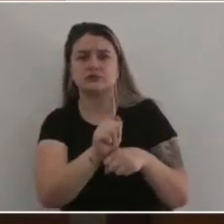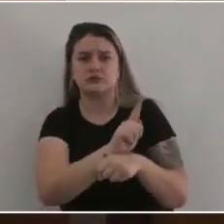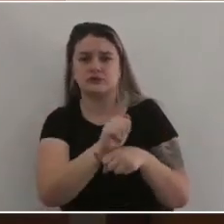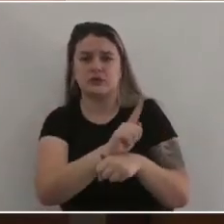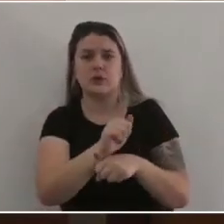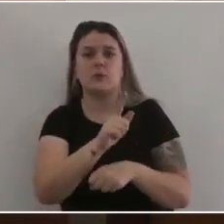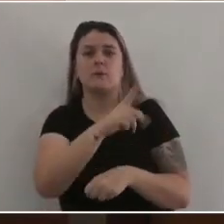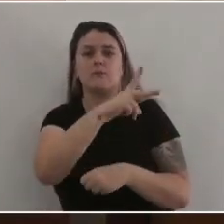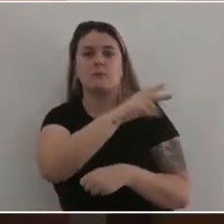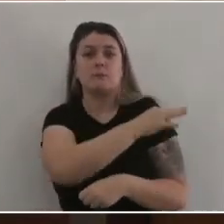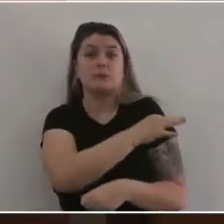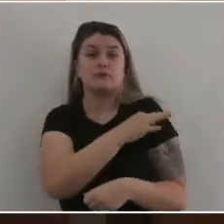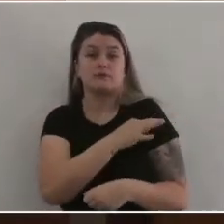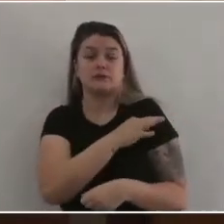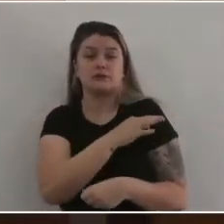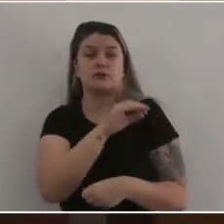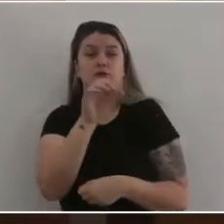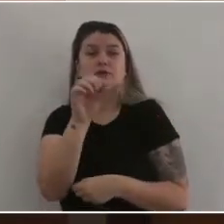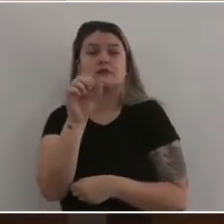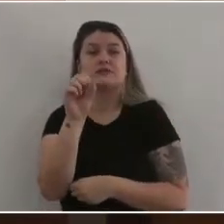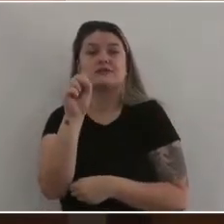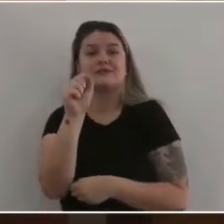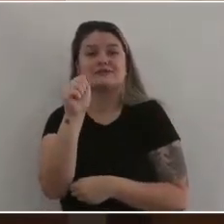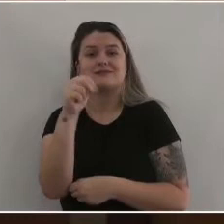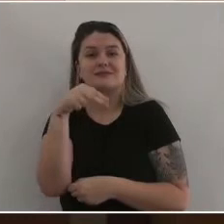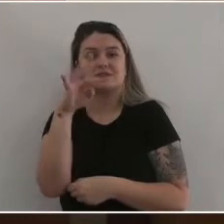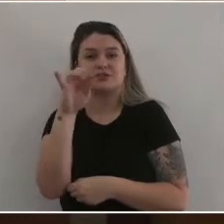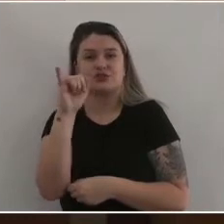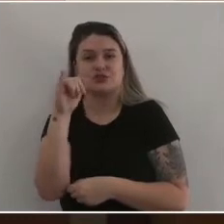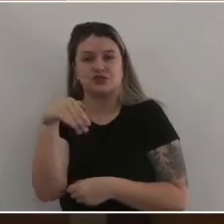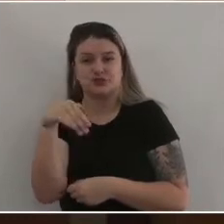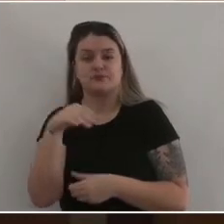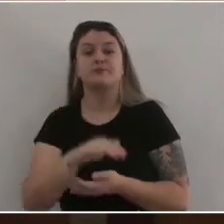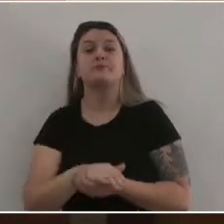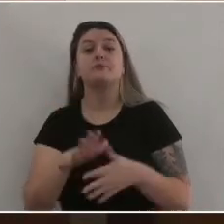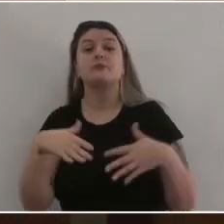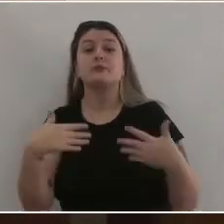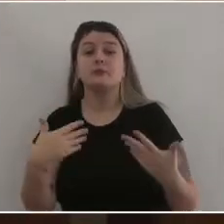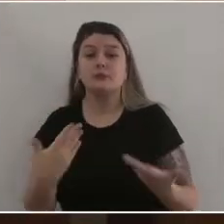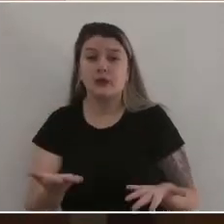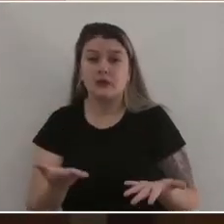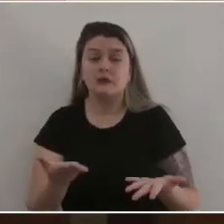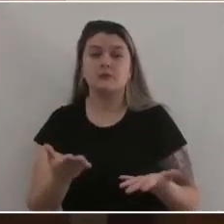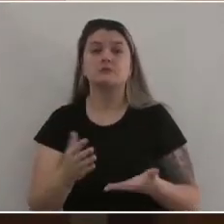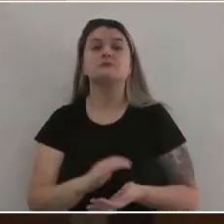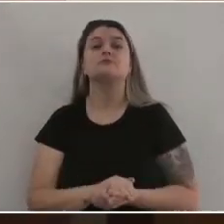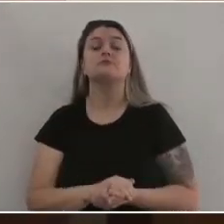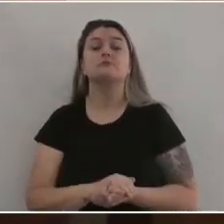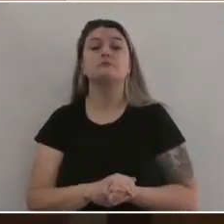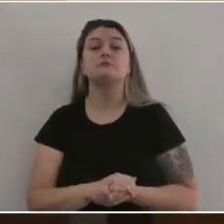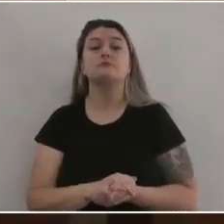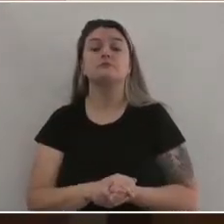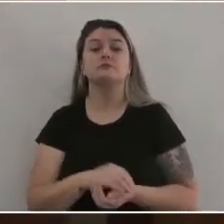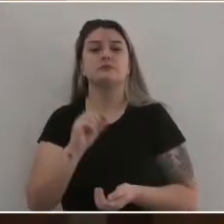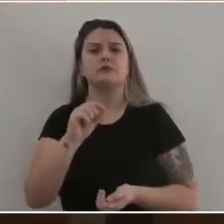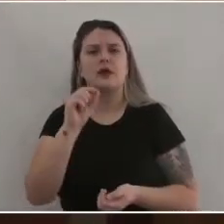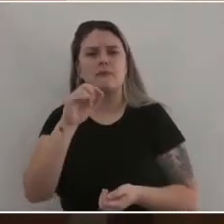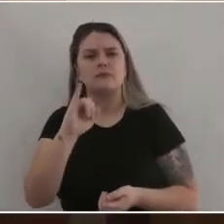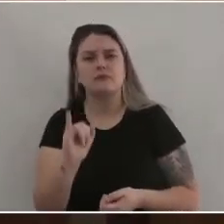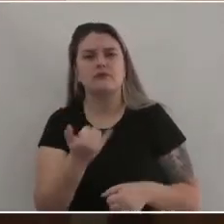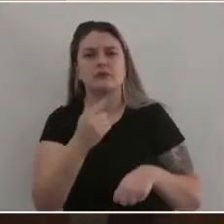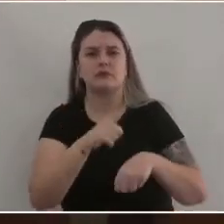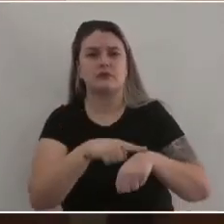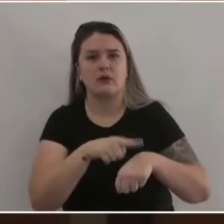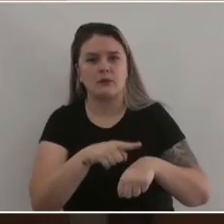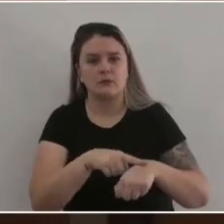do prefeito Hilton Santin Roveda. Nesse sentido, para que a gente ganhe